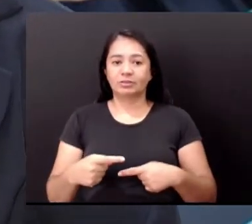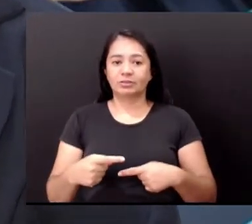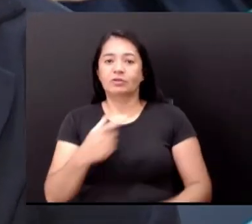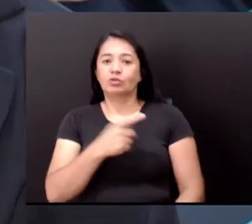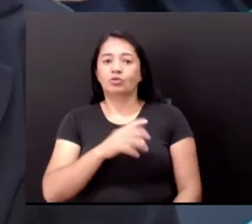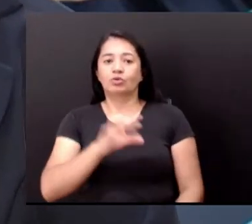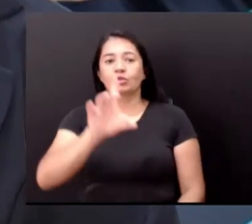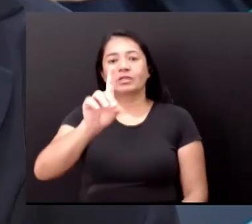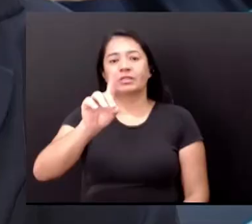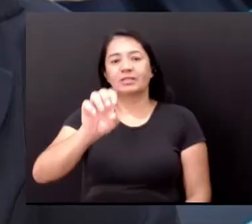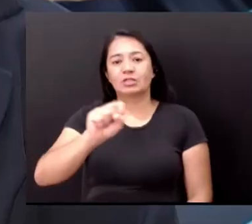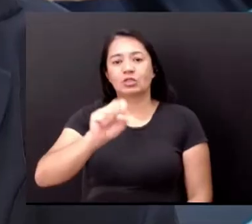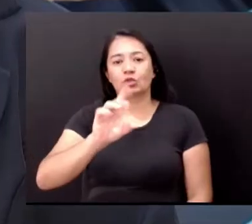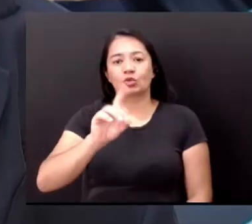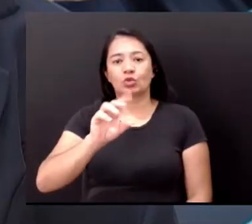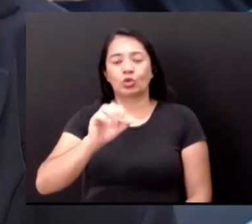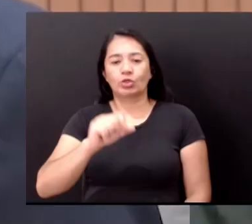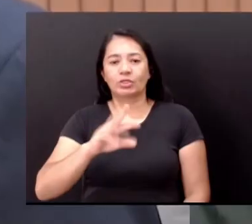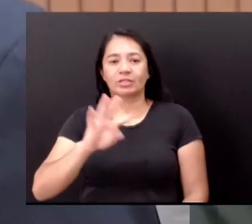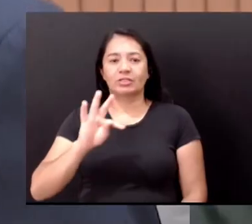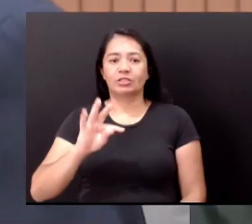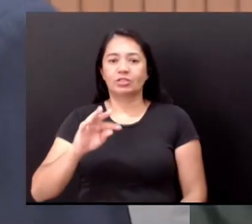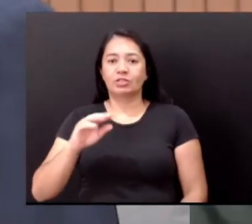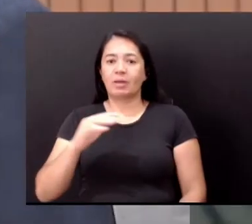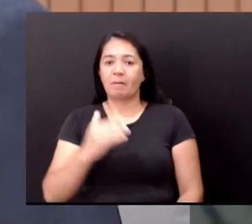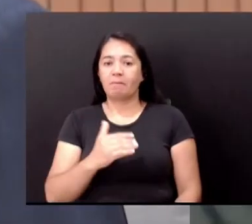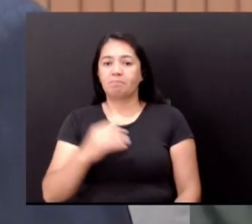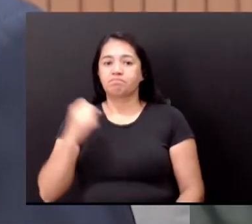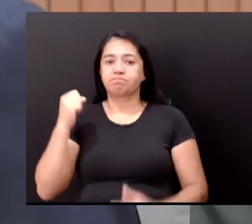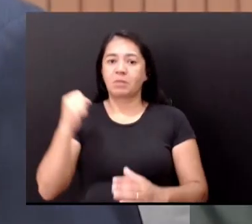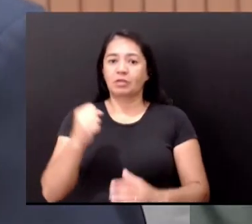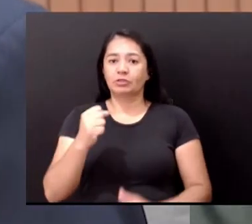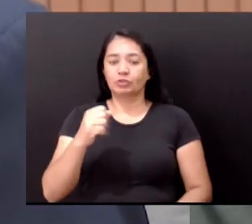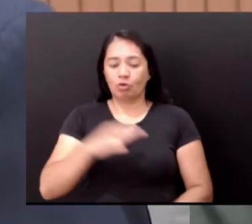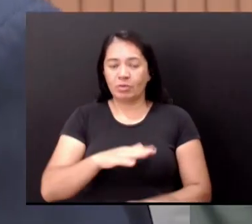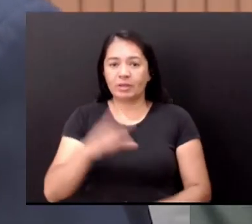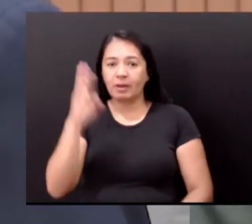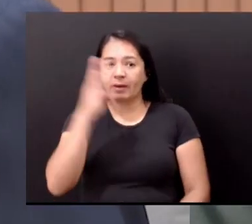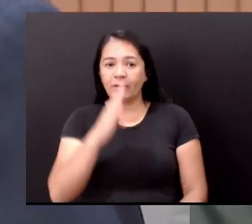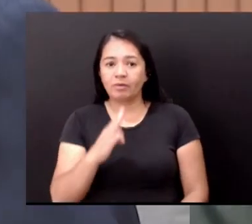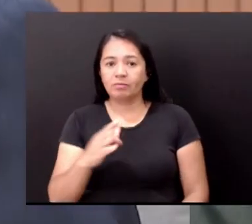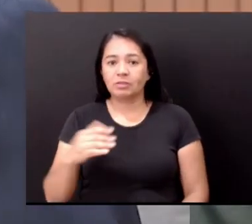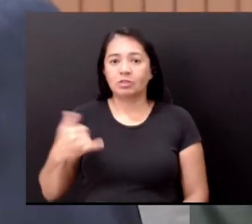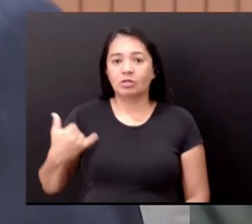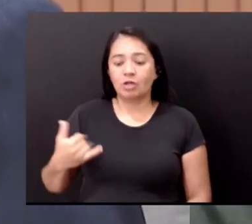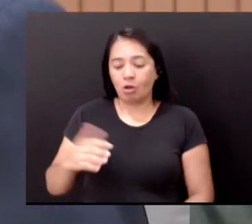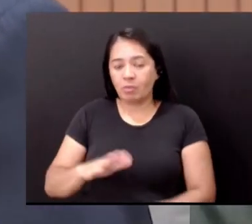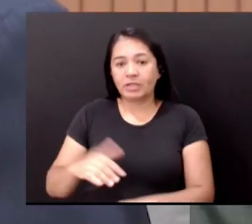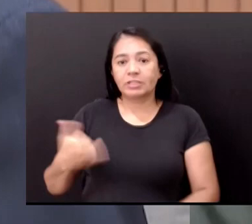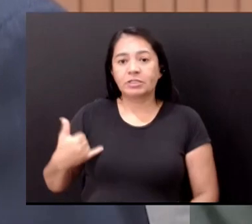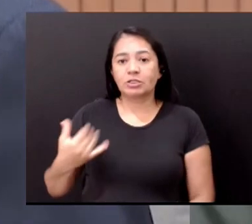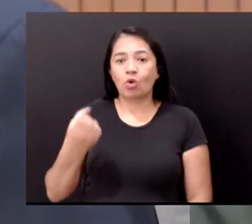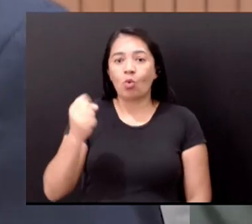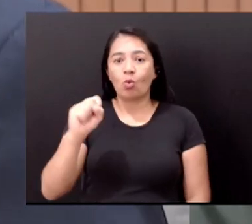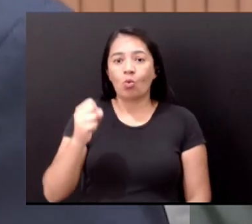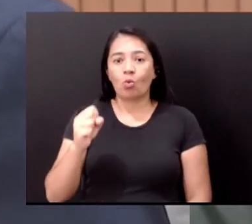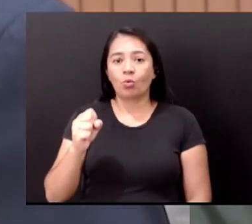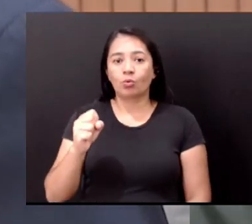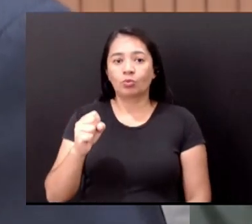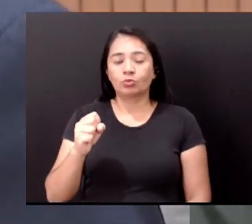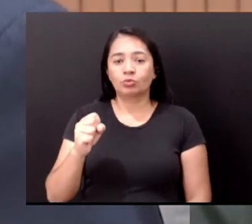esse desafio matou uma criança brasileira. Uma criança de 8 anos que